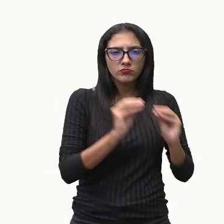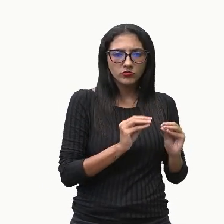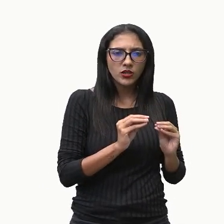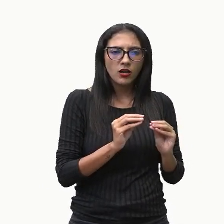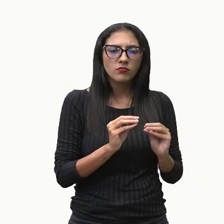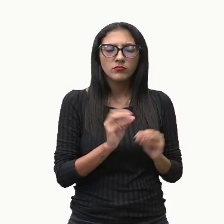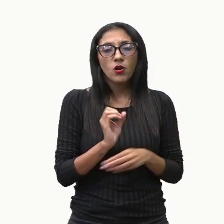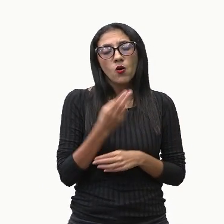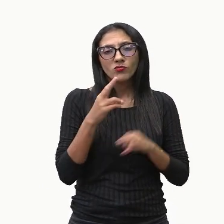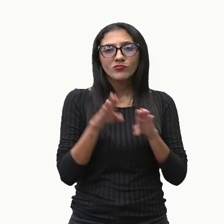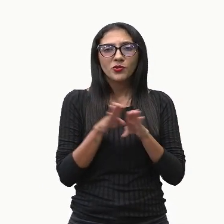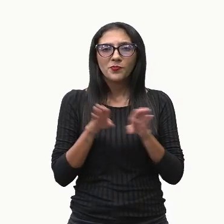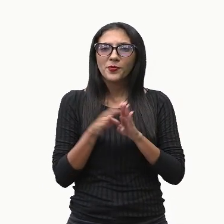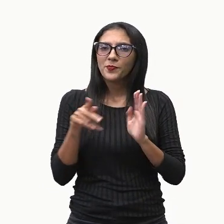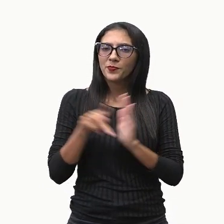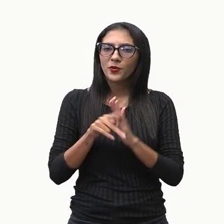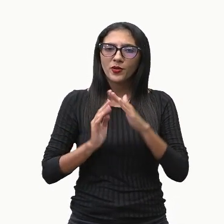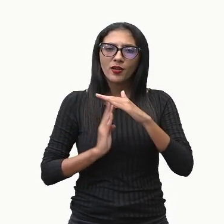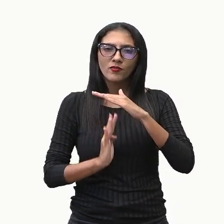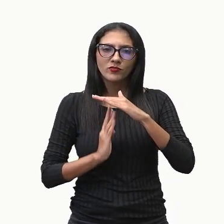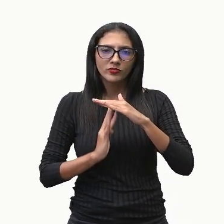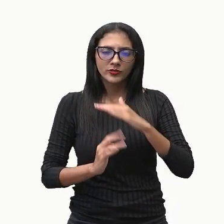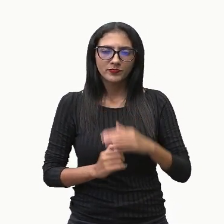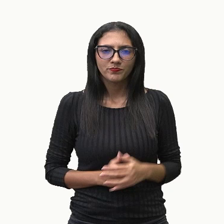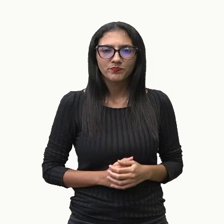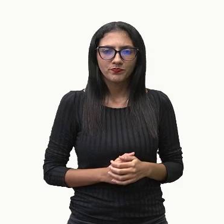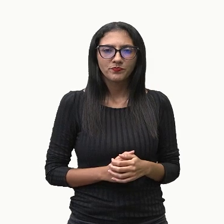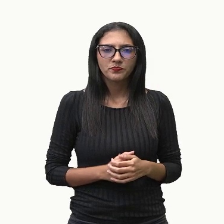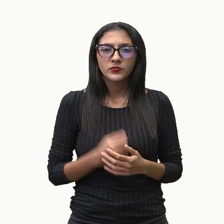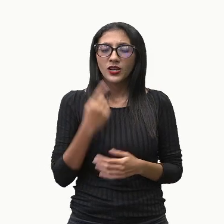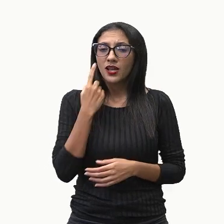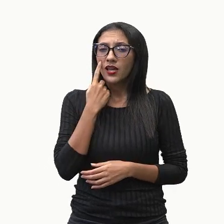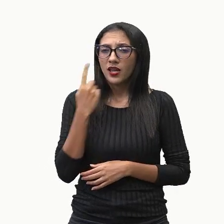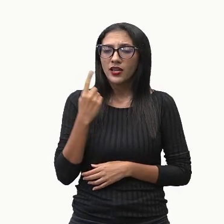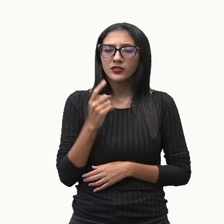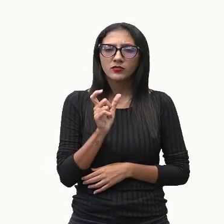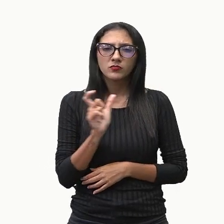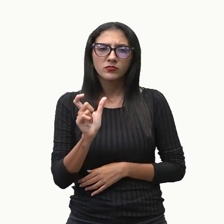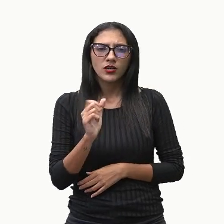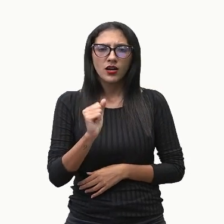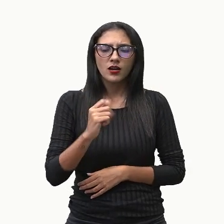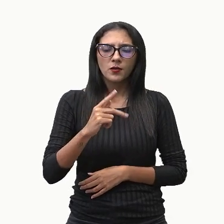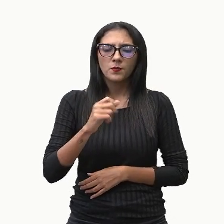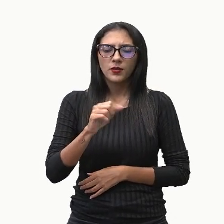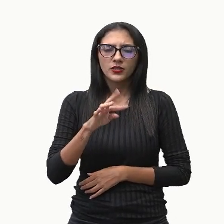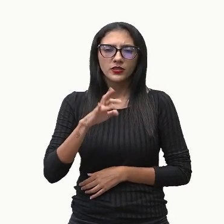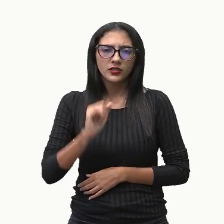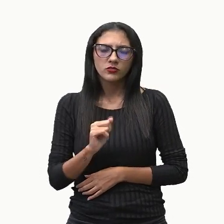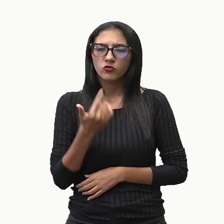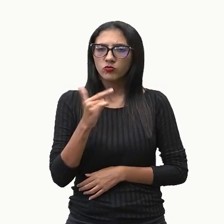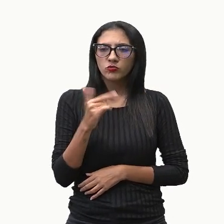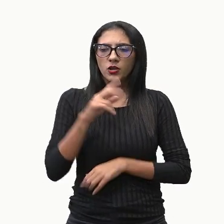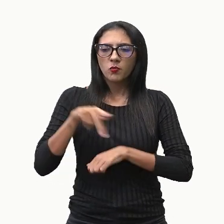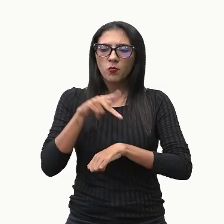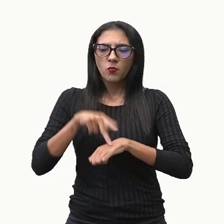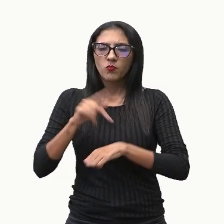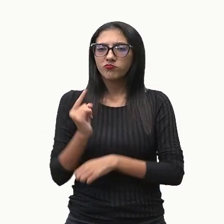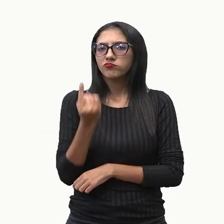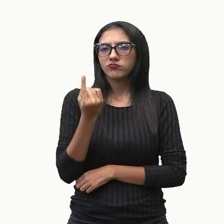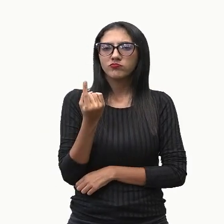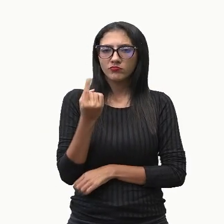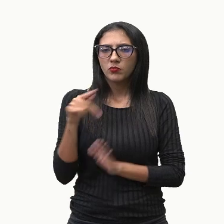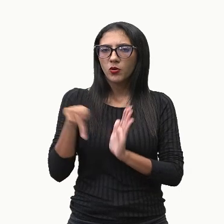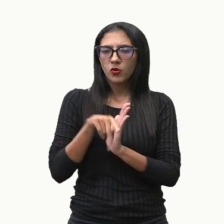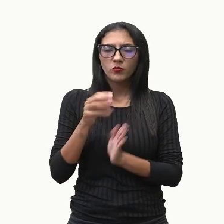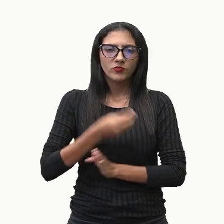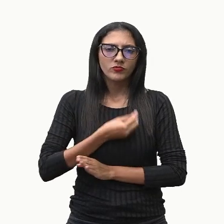também os refugiados. Apátridas, tá? Sem pátria. Vamos ver aqui que os refugiados,